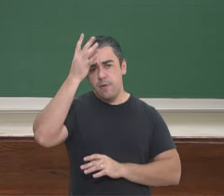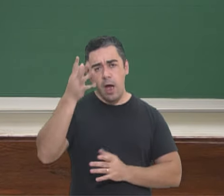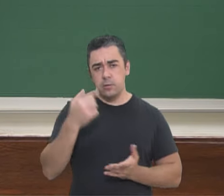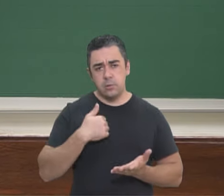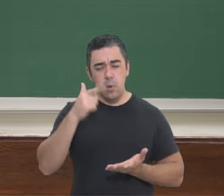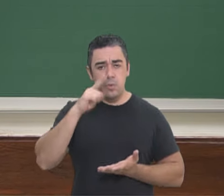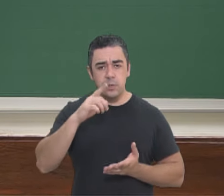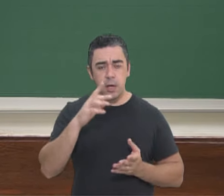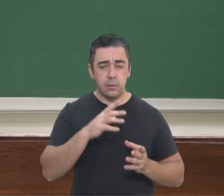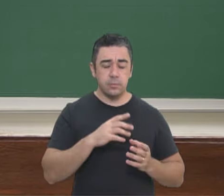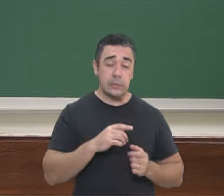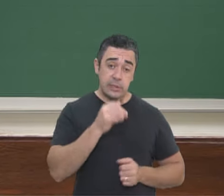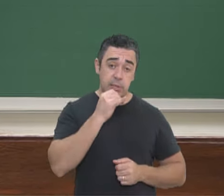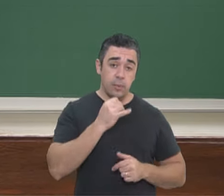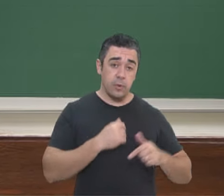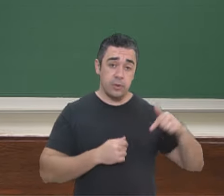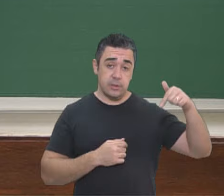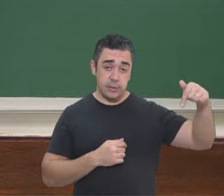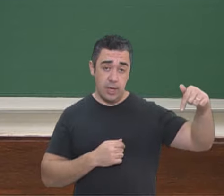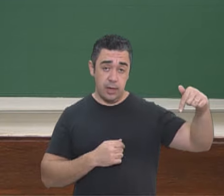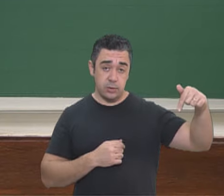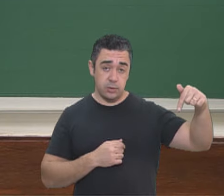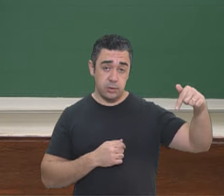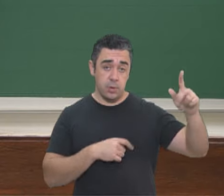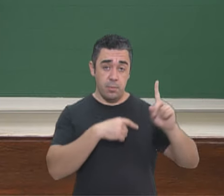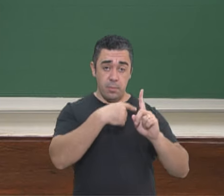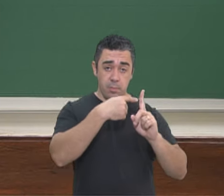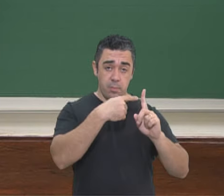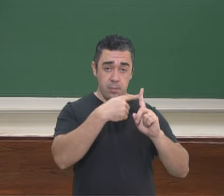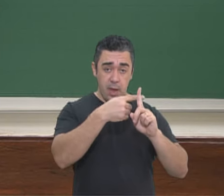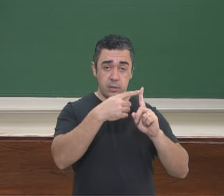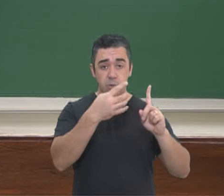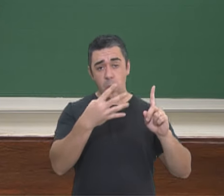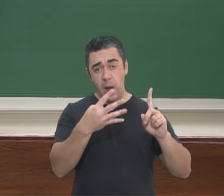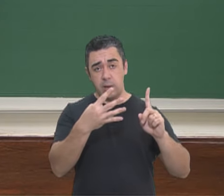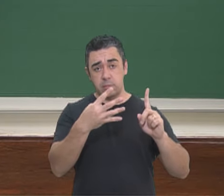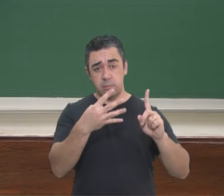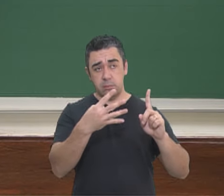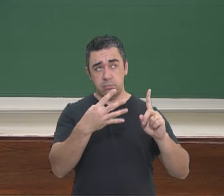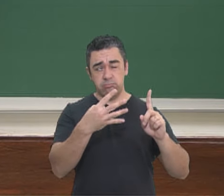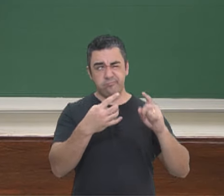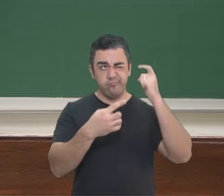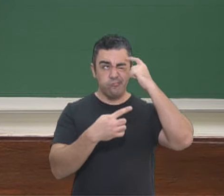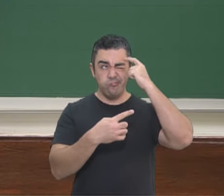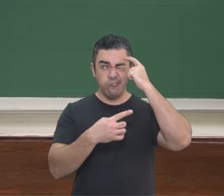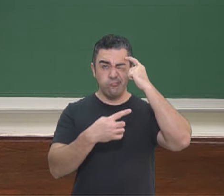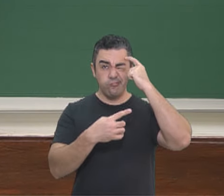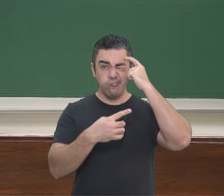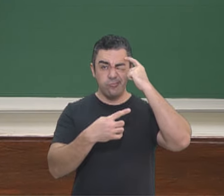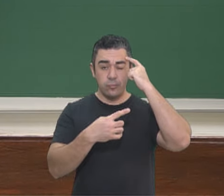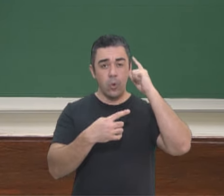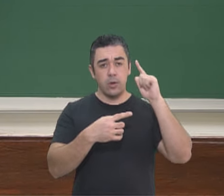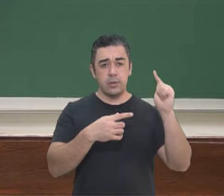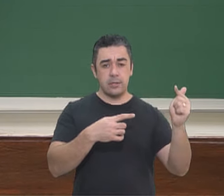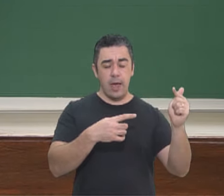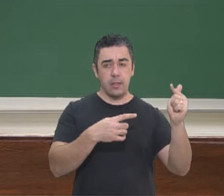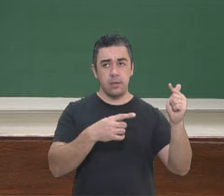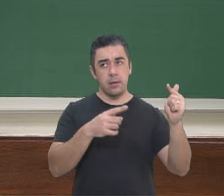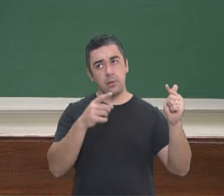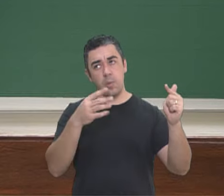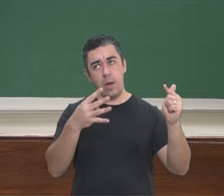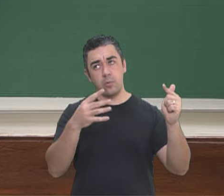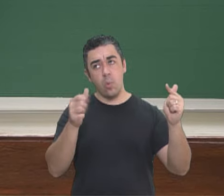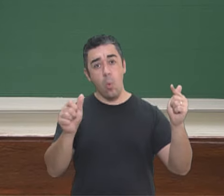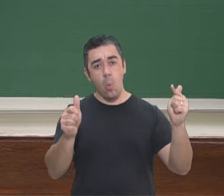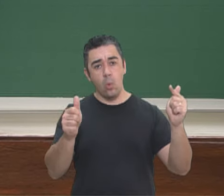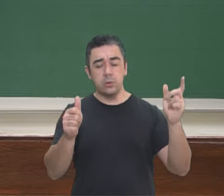menos 86. Letra E, 115. Letra F, menos 16. Letra G, mais 10. E letra